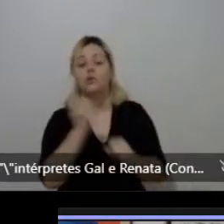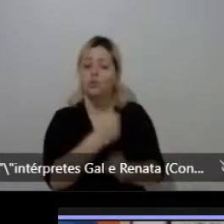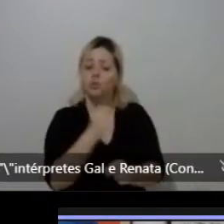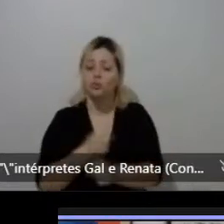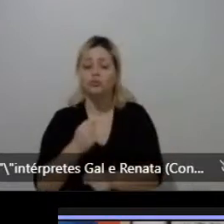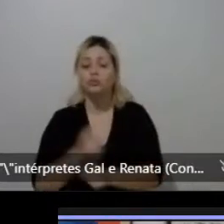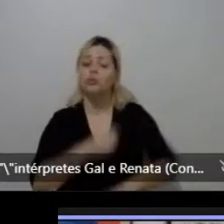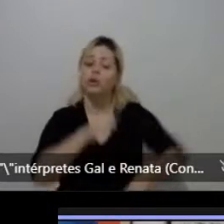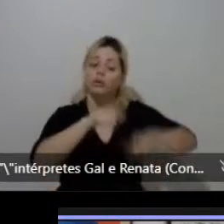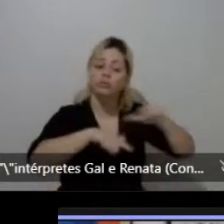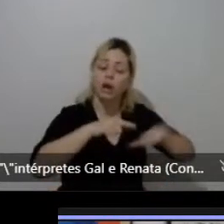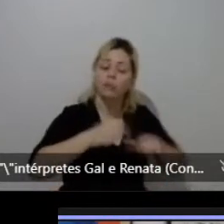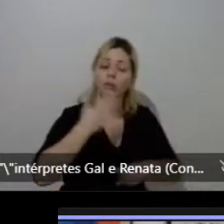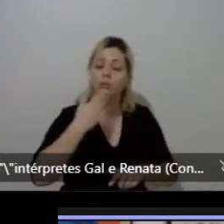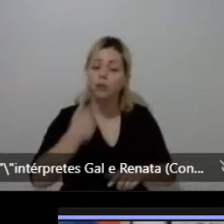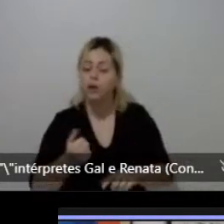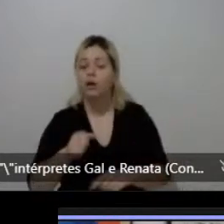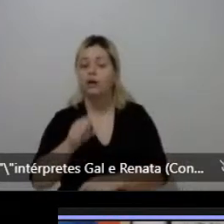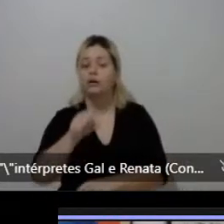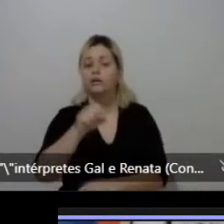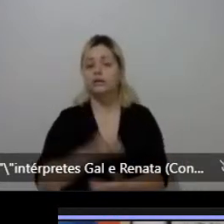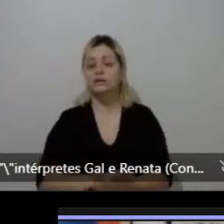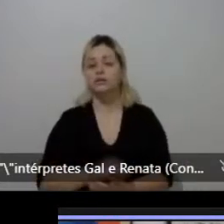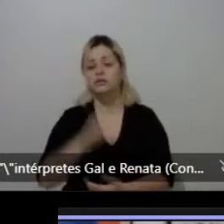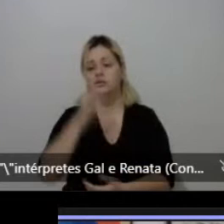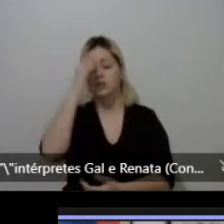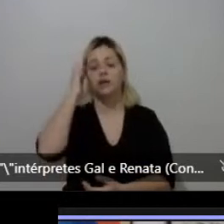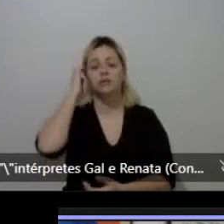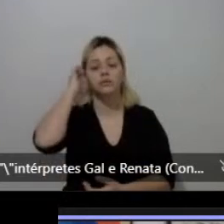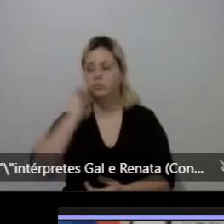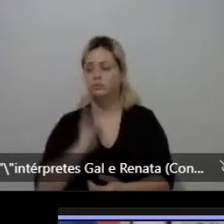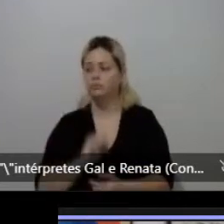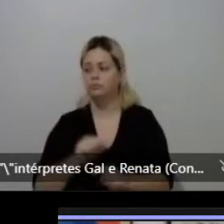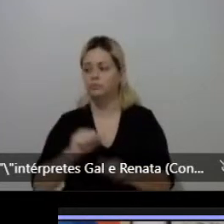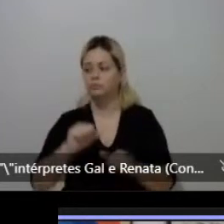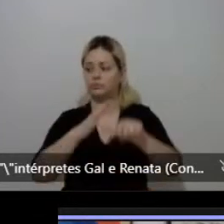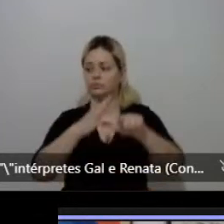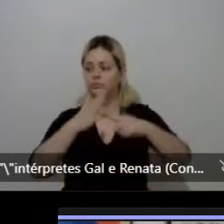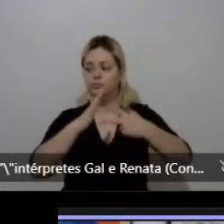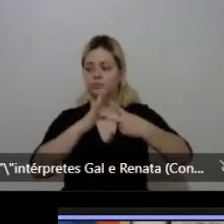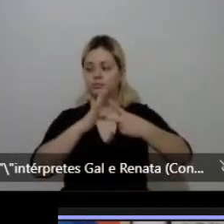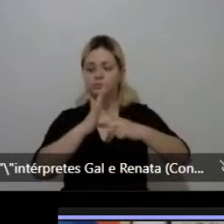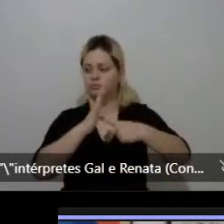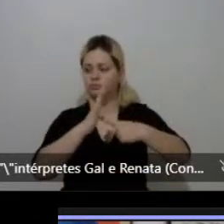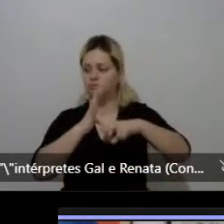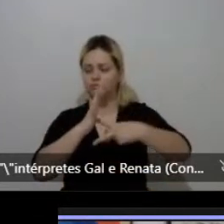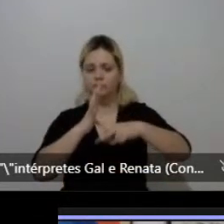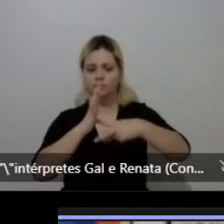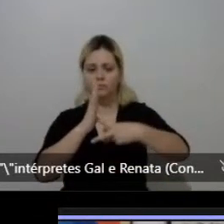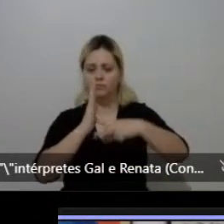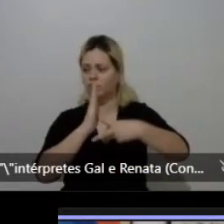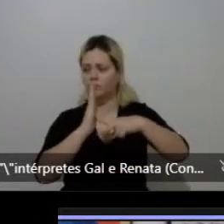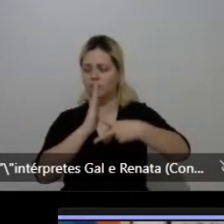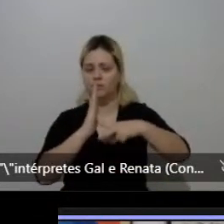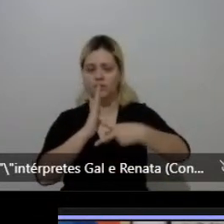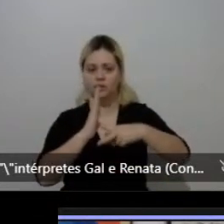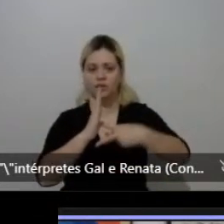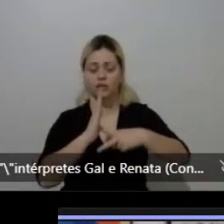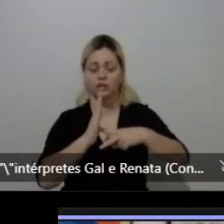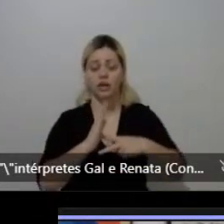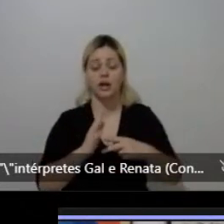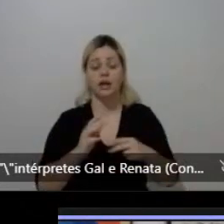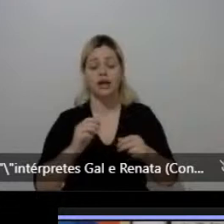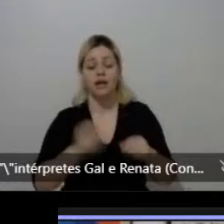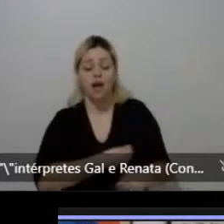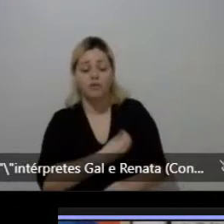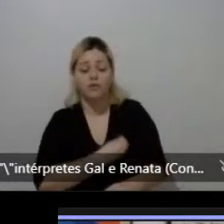né? Nos sindicatos, nessas organizações, porque parte dessas pessoas estão vivendo aí, né, a ilegalidade